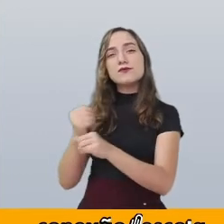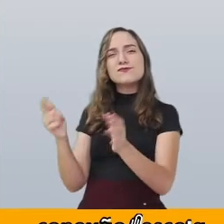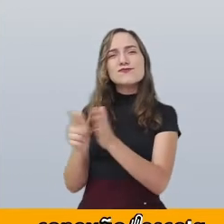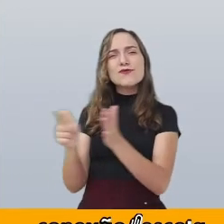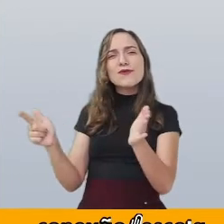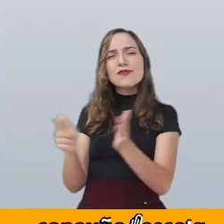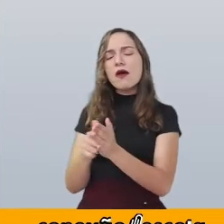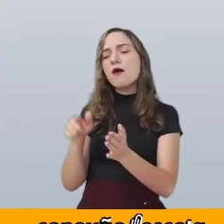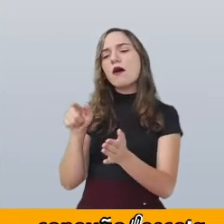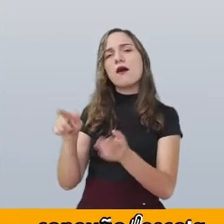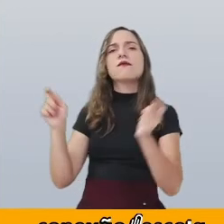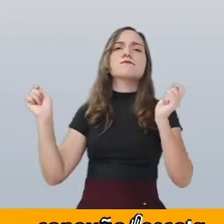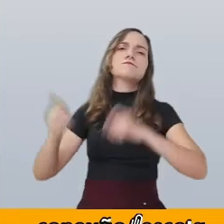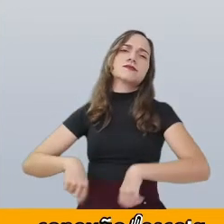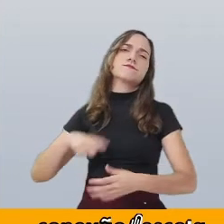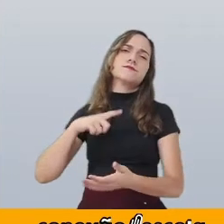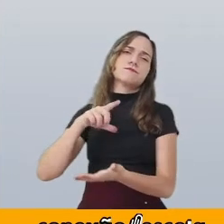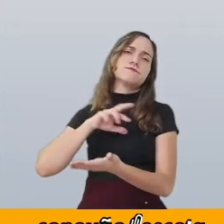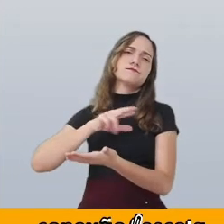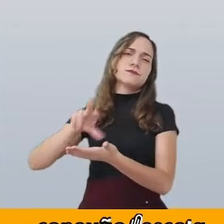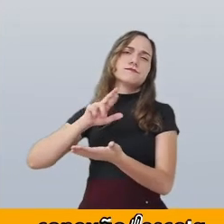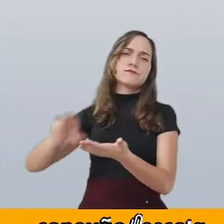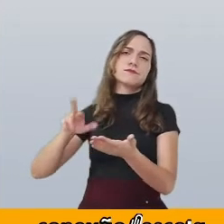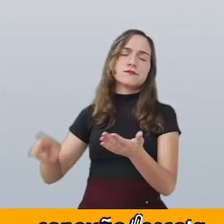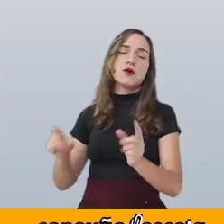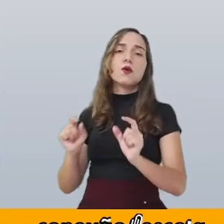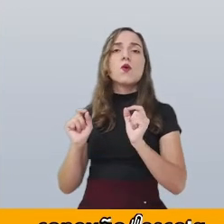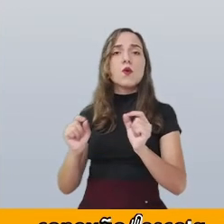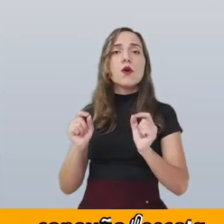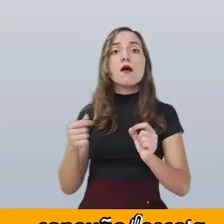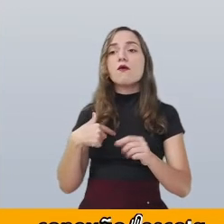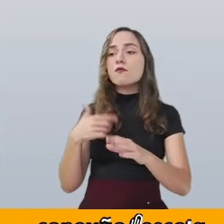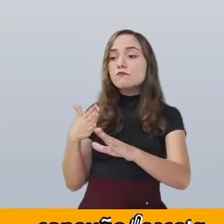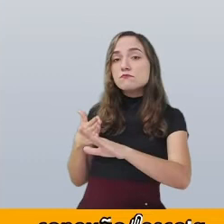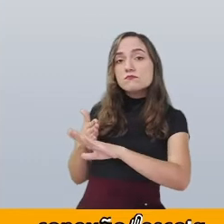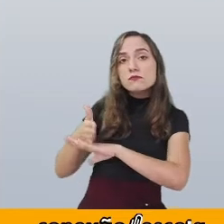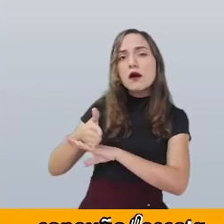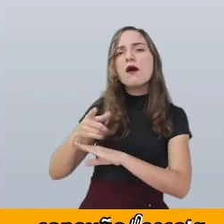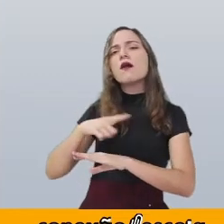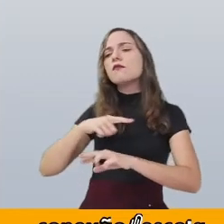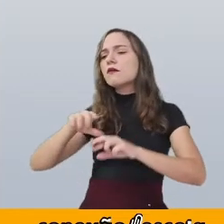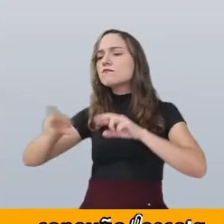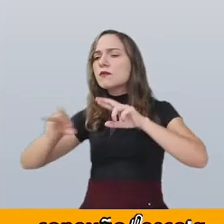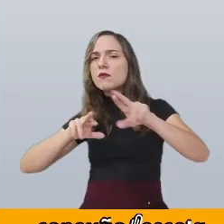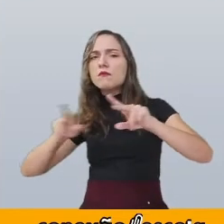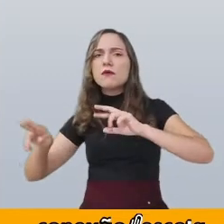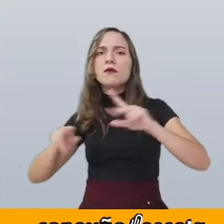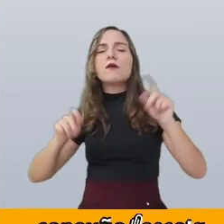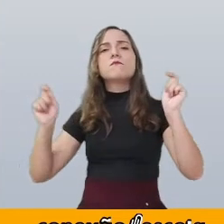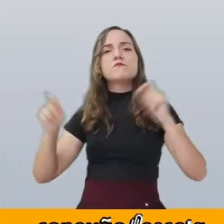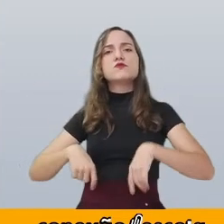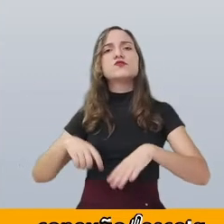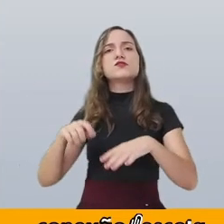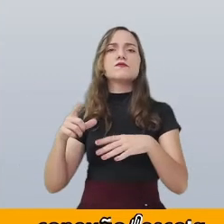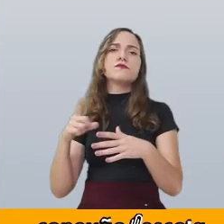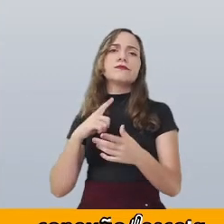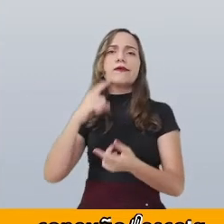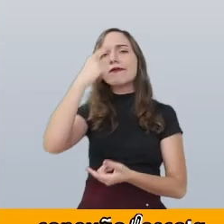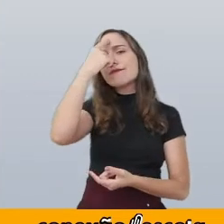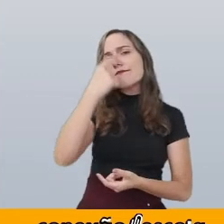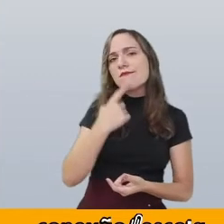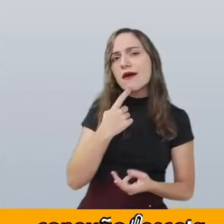a interação com o conteúdo é maior. Ocorre o acesso aos diversos formatos de mídia: